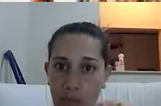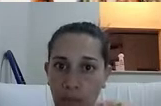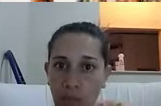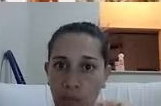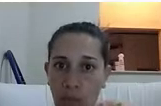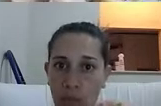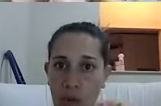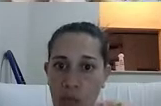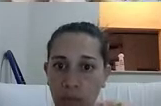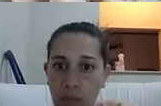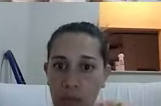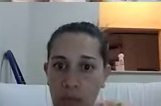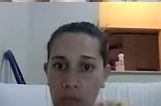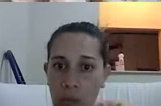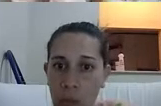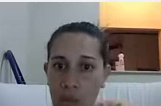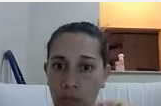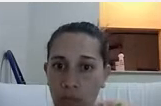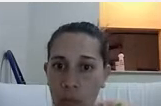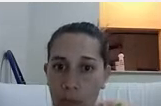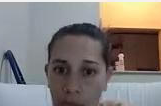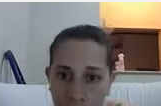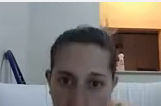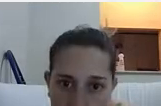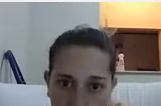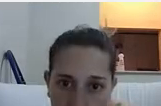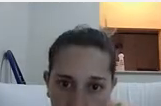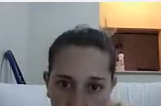não. Vocês vão ver que é bem legal.